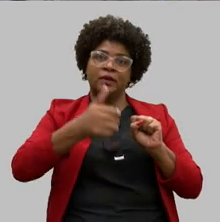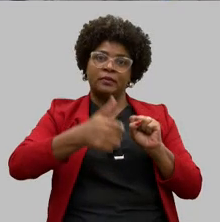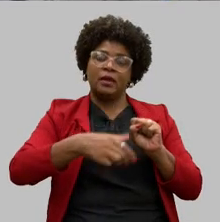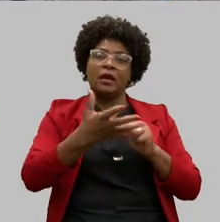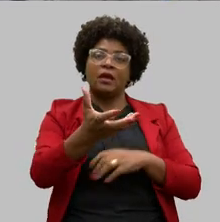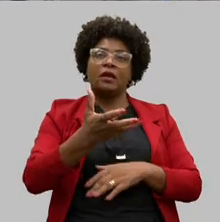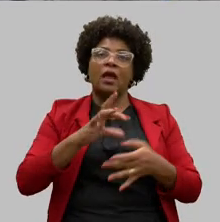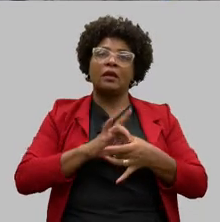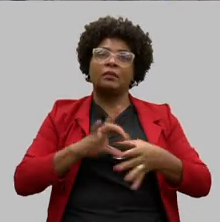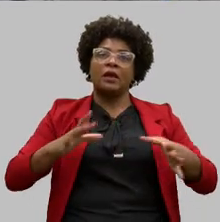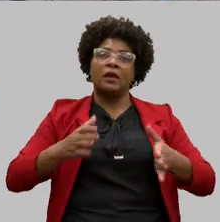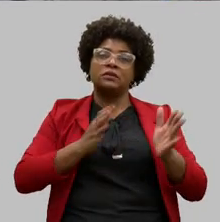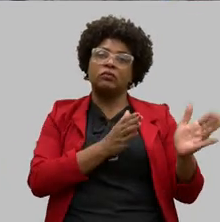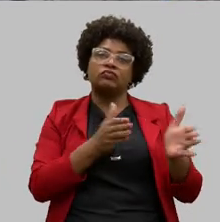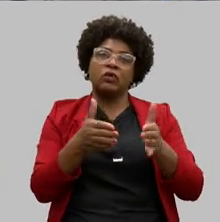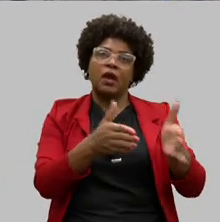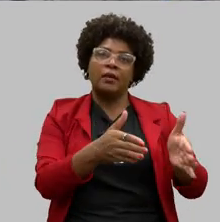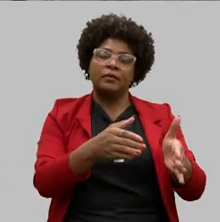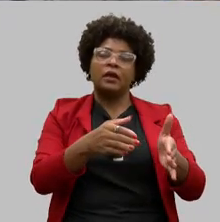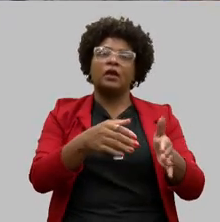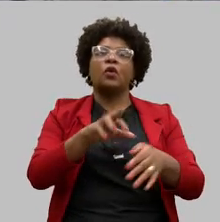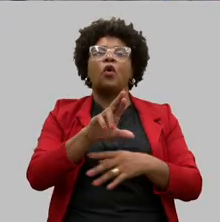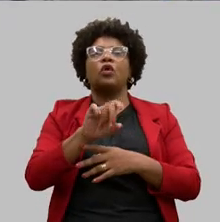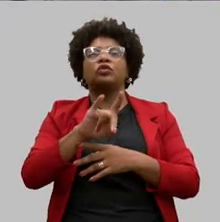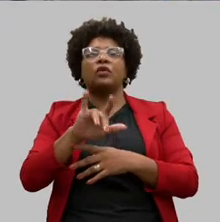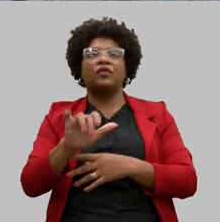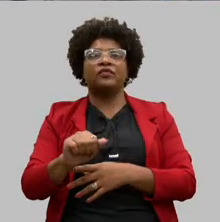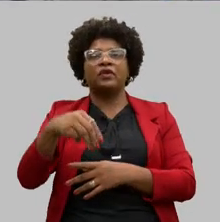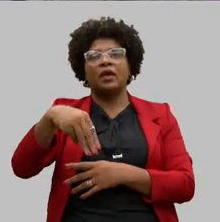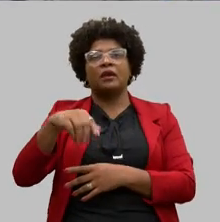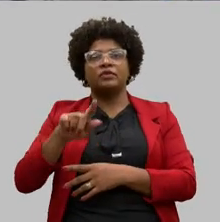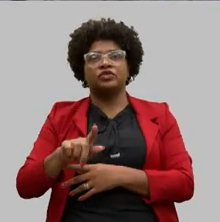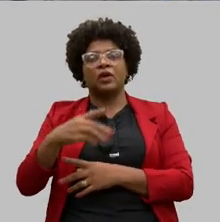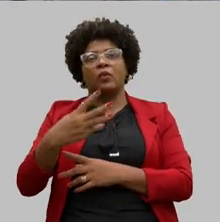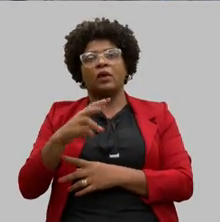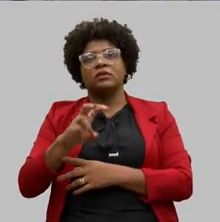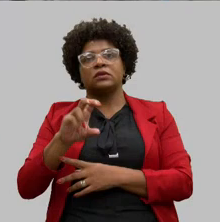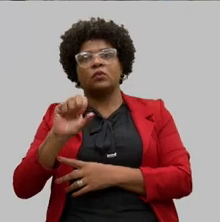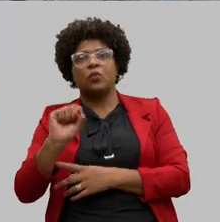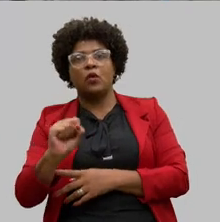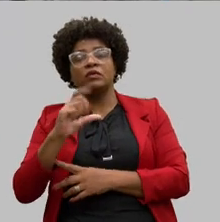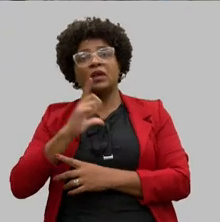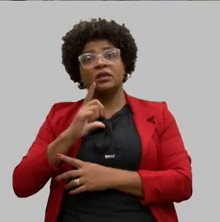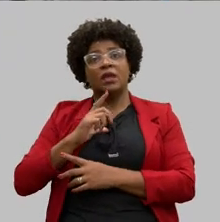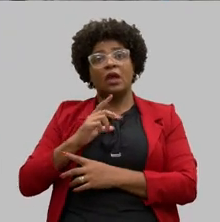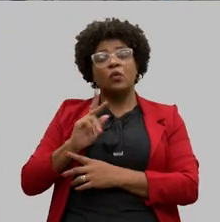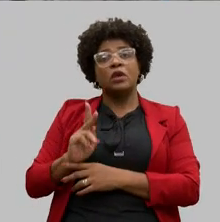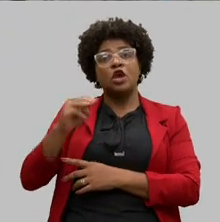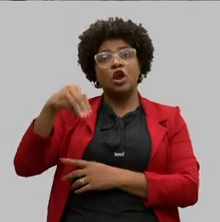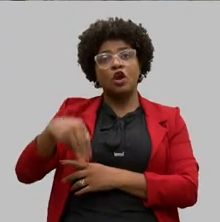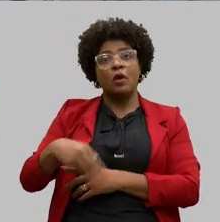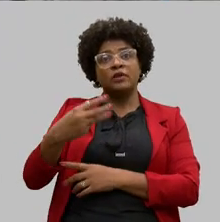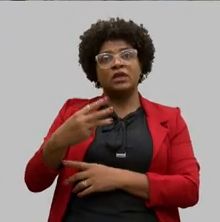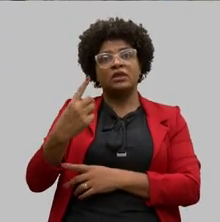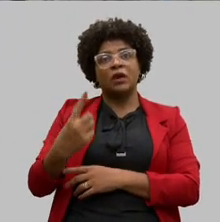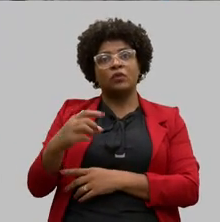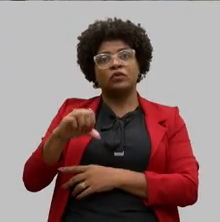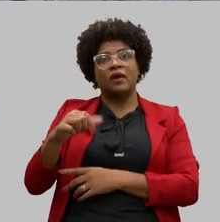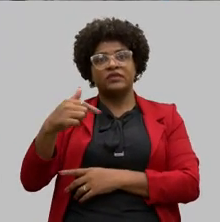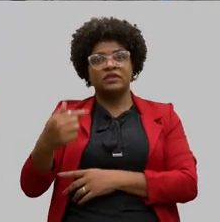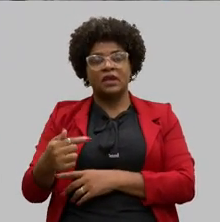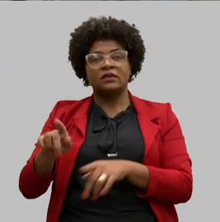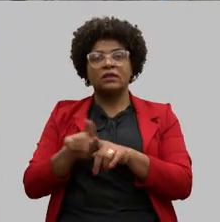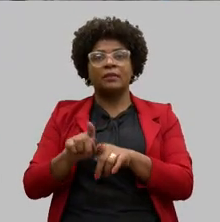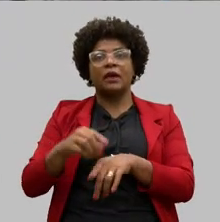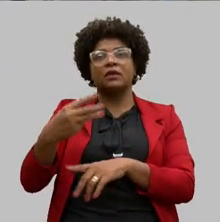Mg 458 compreendida entre os quilômetros 31.7 e o kilm 38.2 com extensão